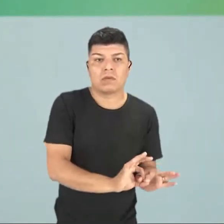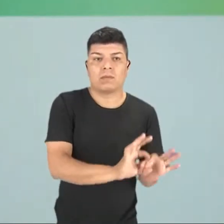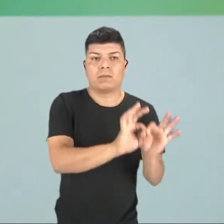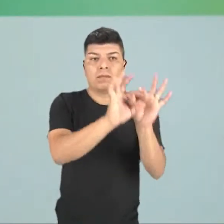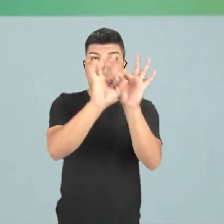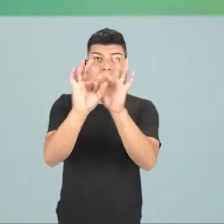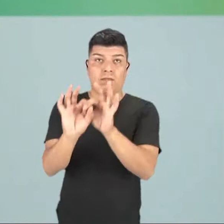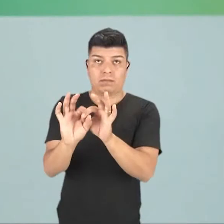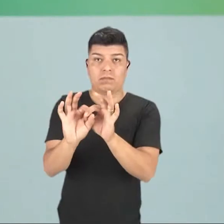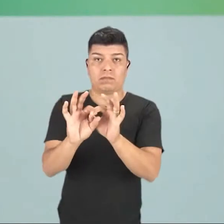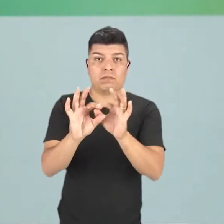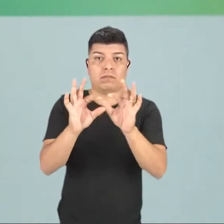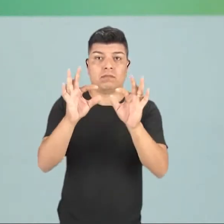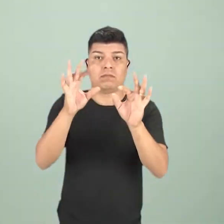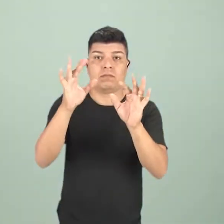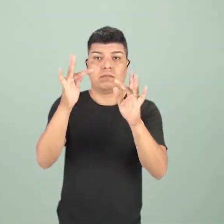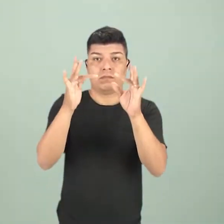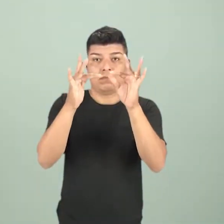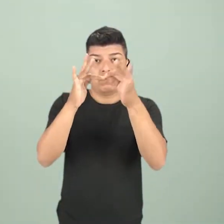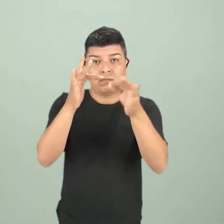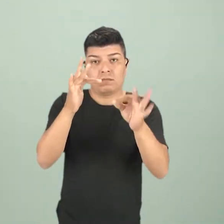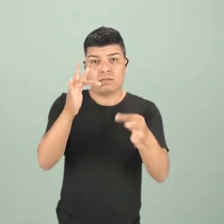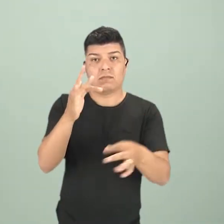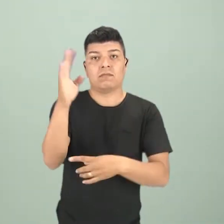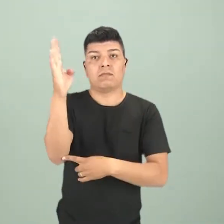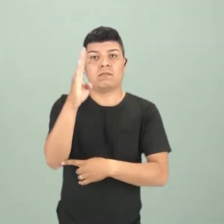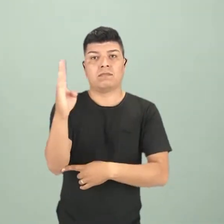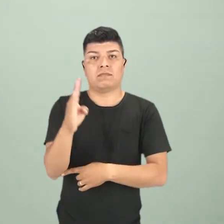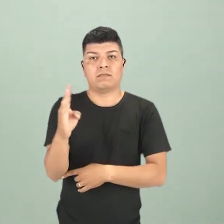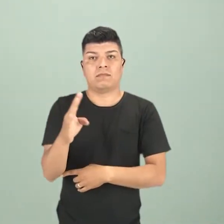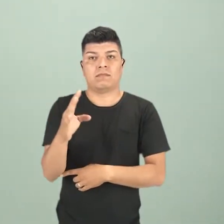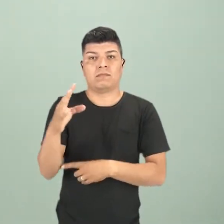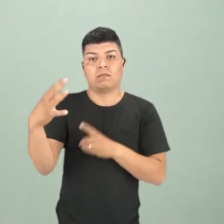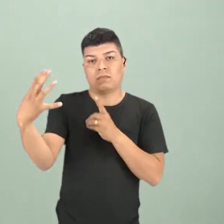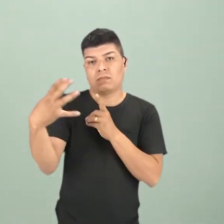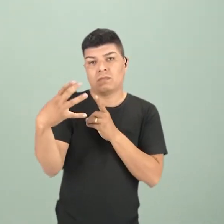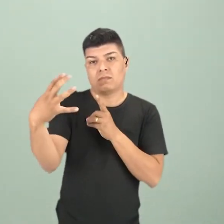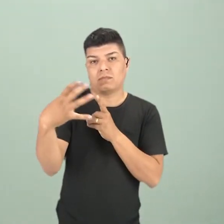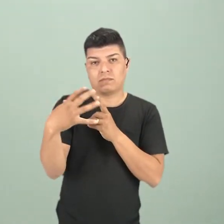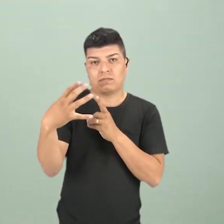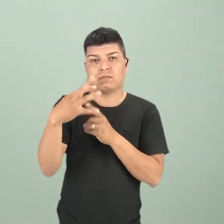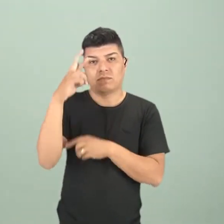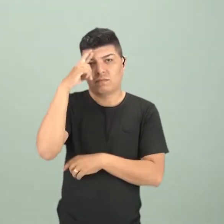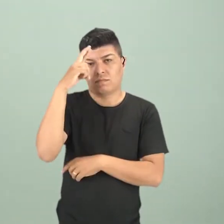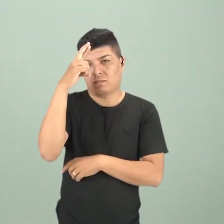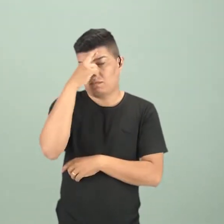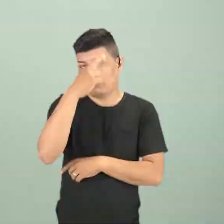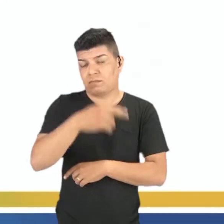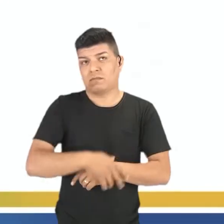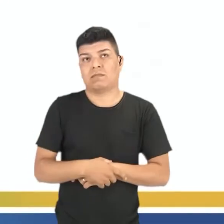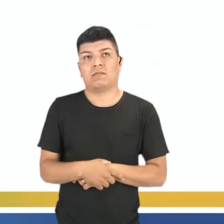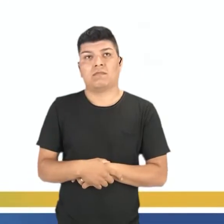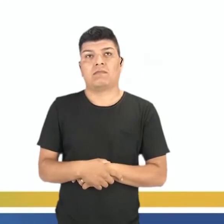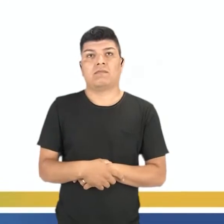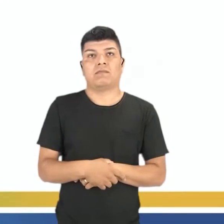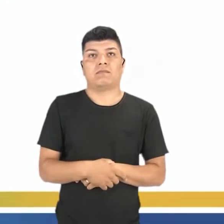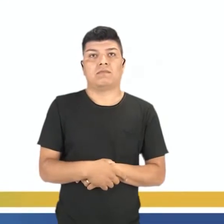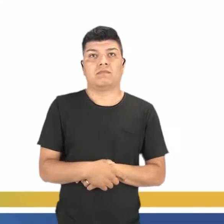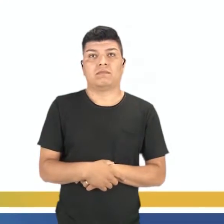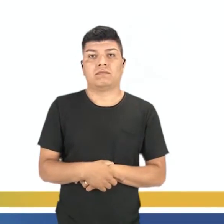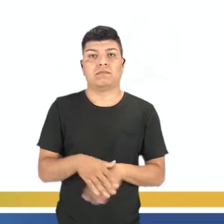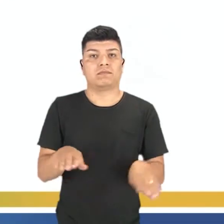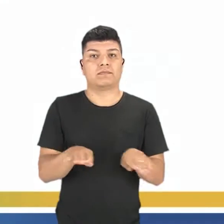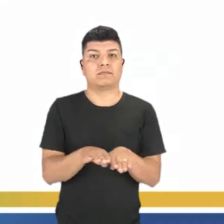momento do arcadismo no Brasil, que teve muita influência desse momento histórico. Mas,